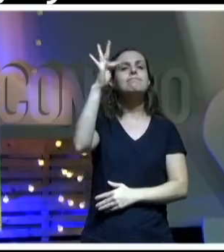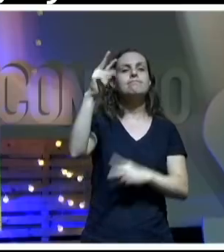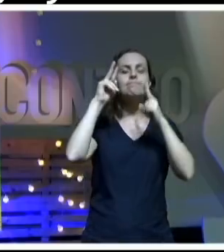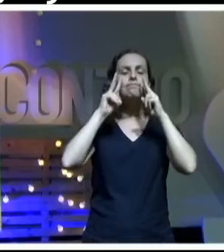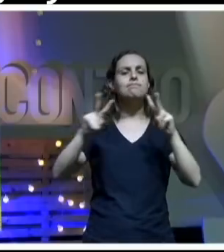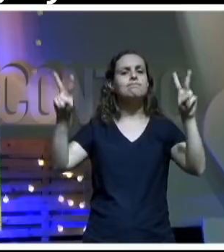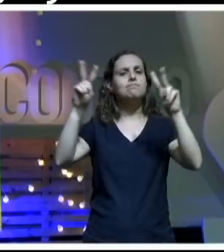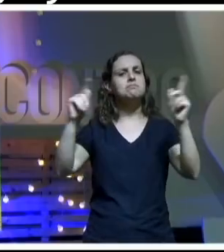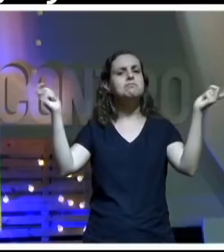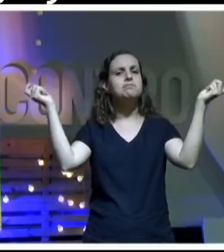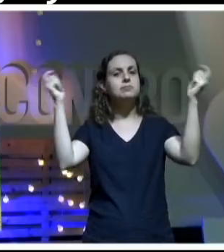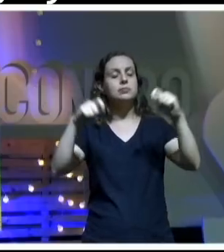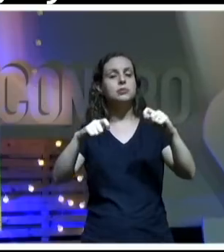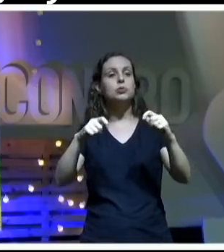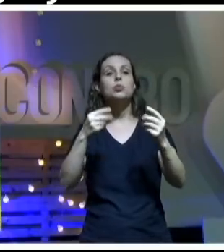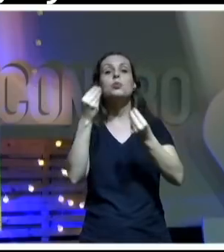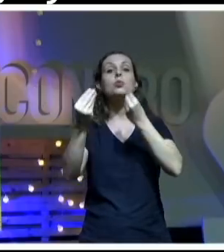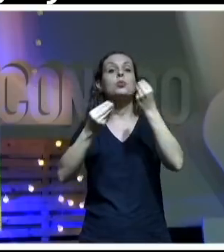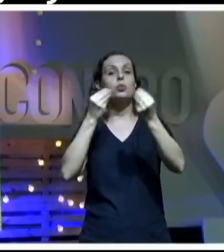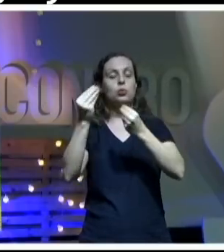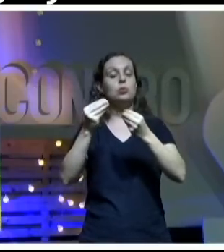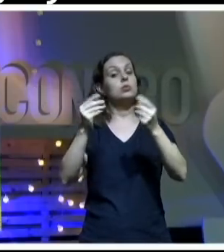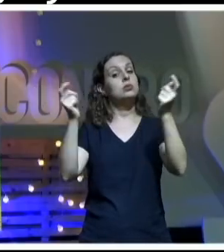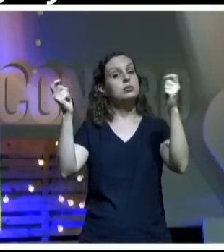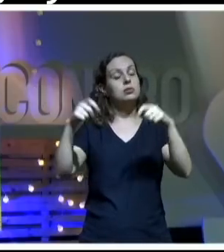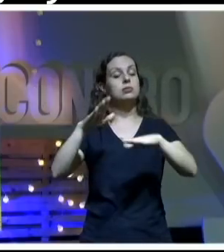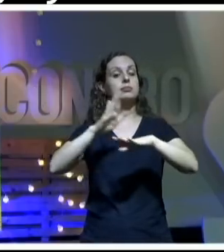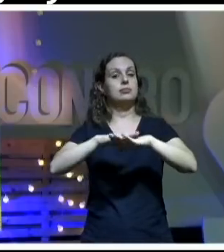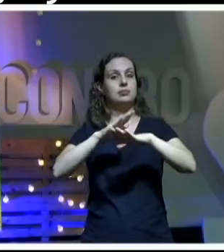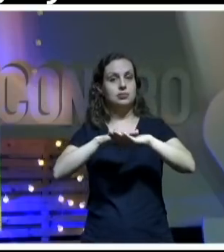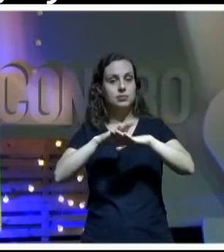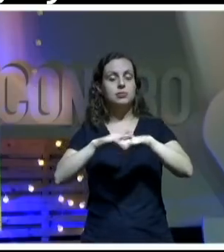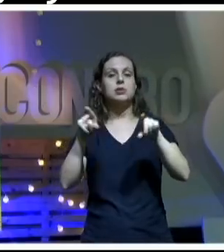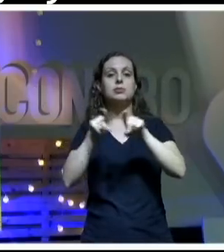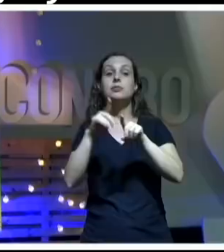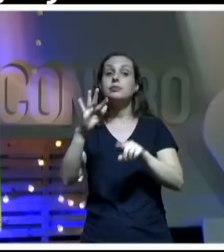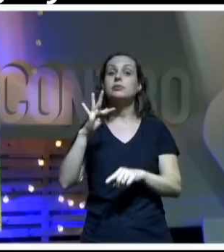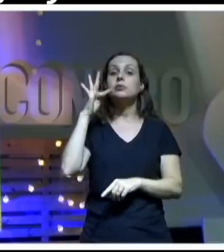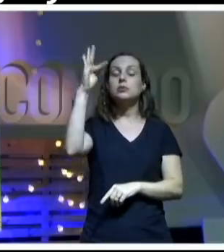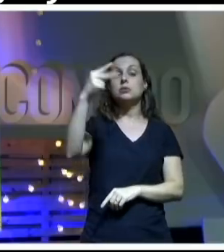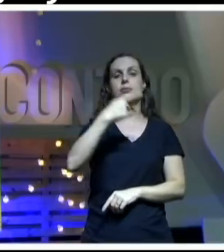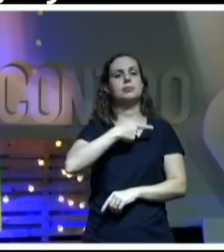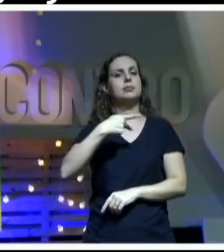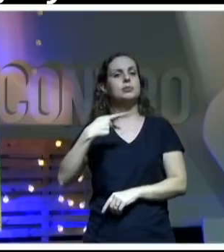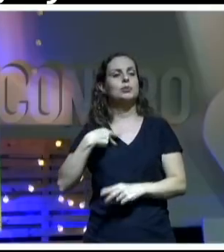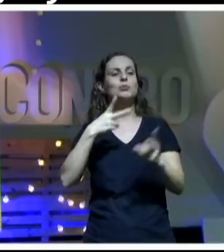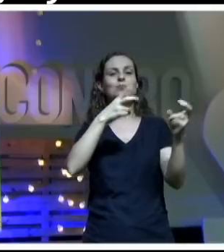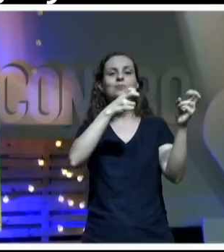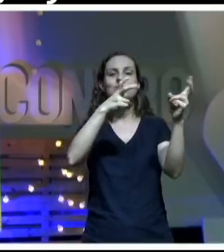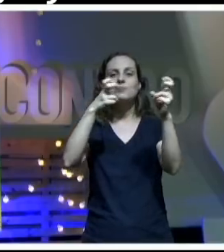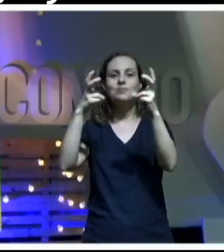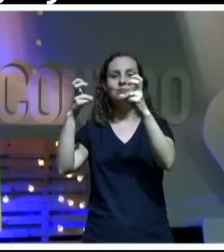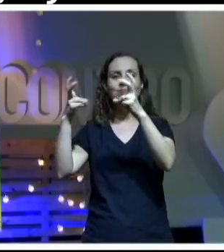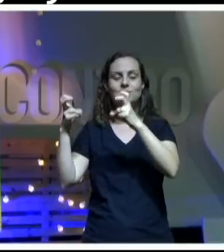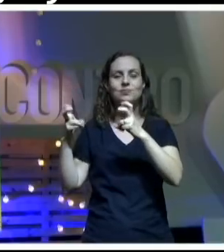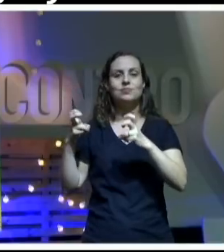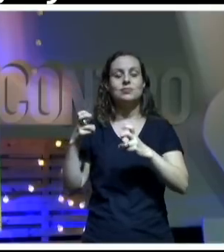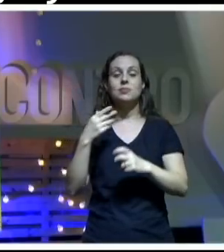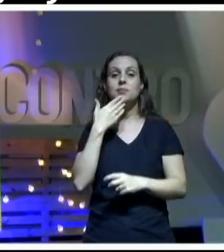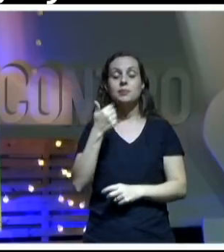possibilidades sobre o que podem ser como também habilitar futuros pastores a identificarem seus paradigmas